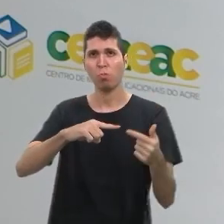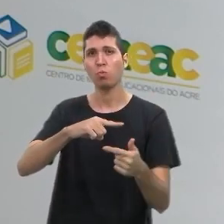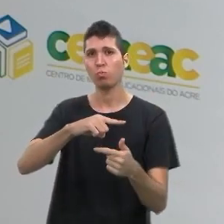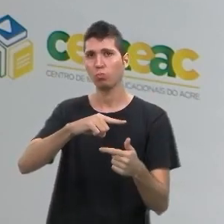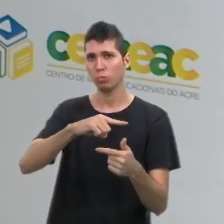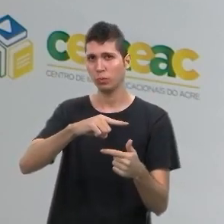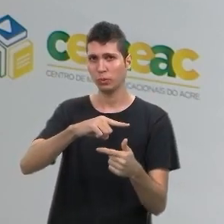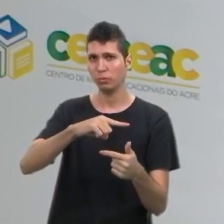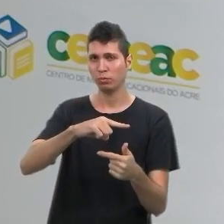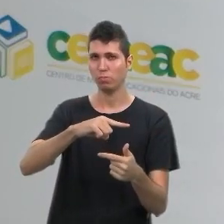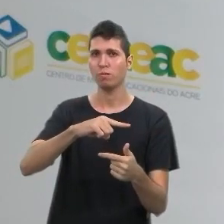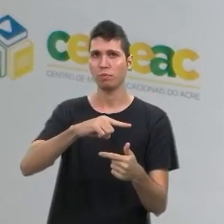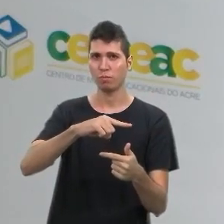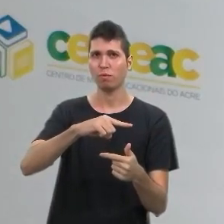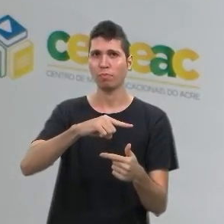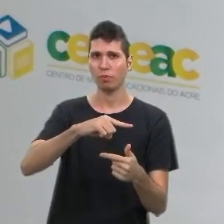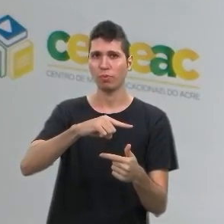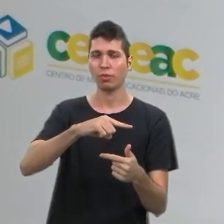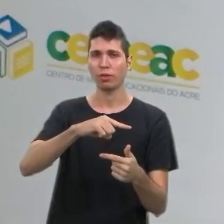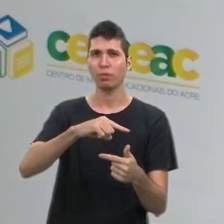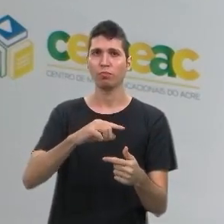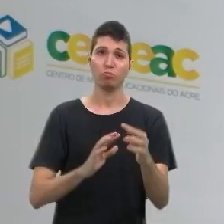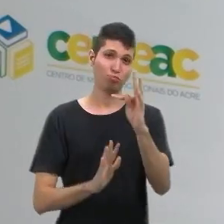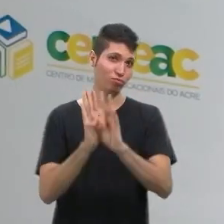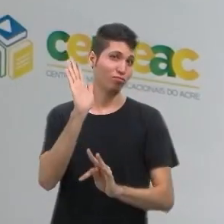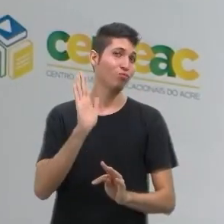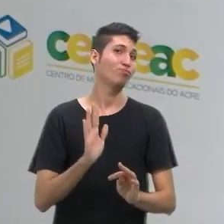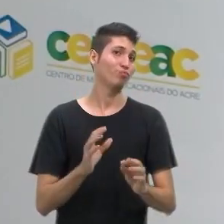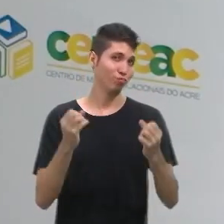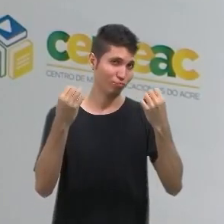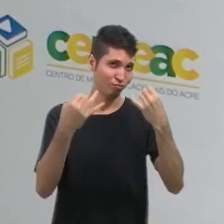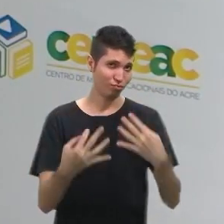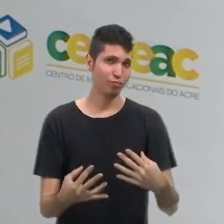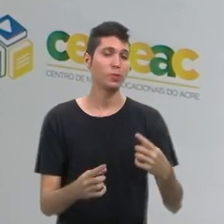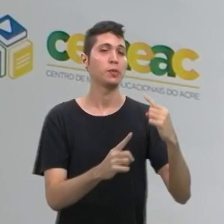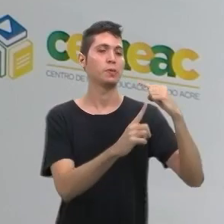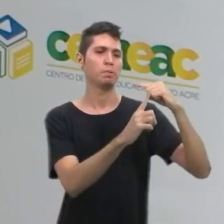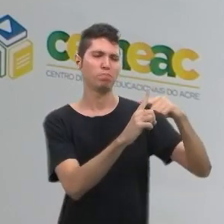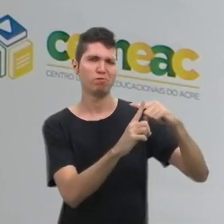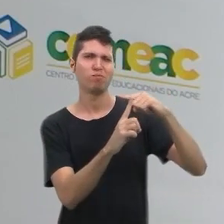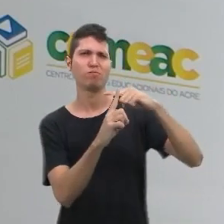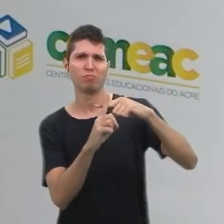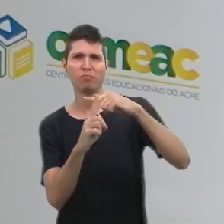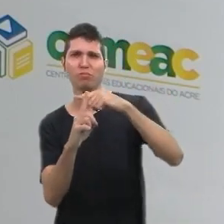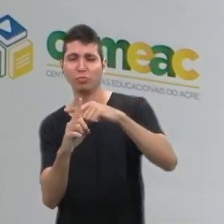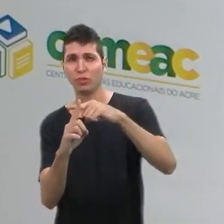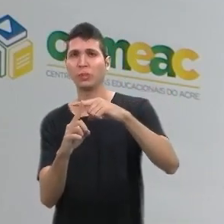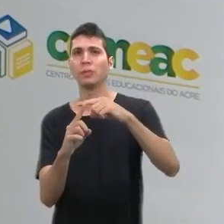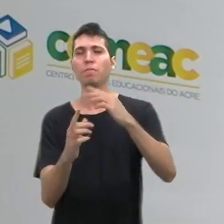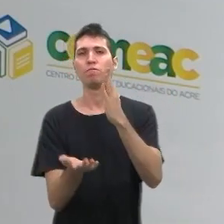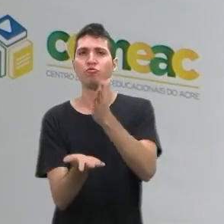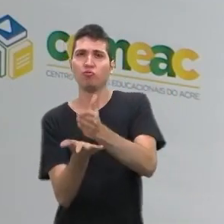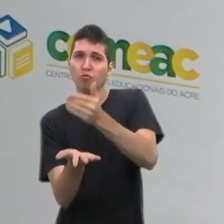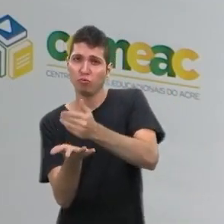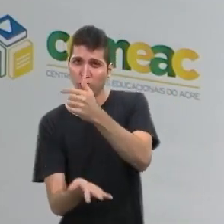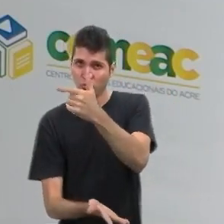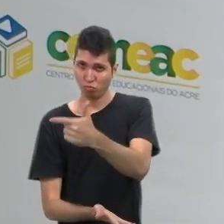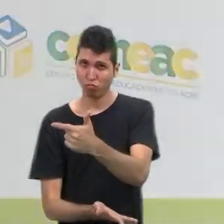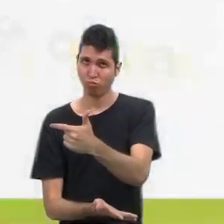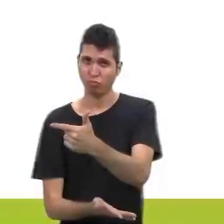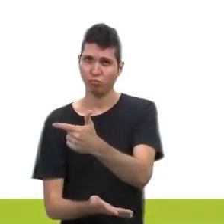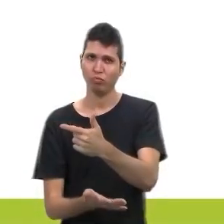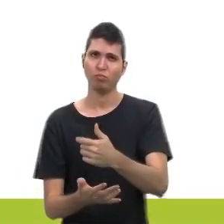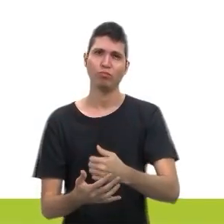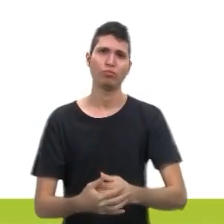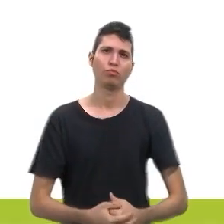termo são os termos centrais. Como diz o texto, você vai fazer o quê? Você vai somar os termos centrais e dividir por 2. Você vai encontrar a mediana. Vamos